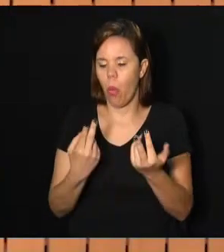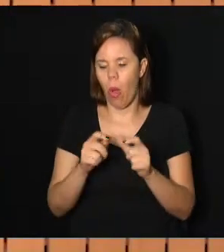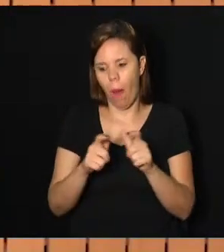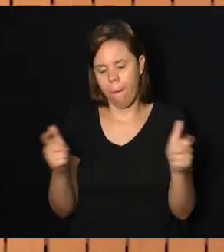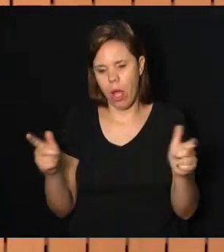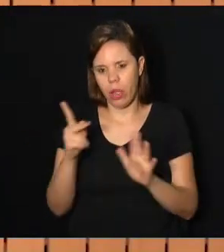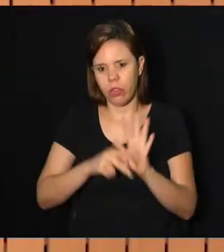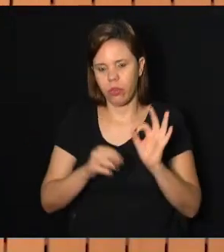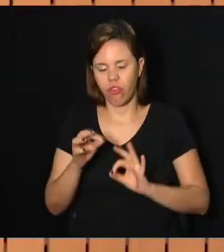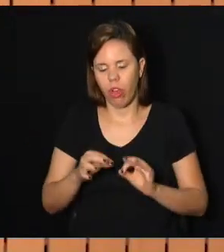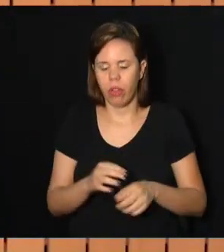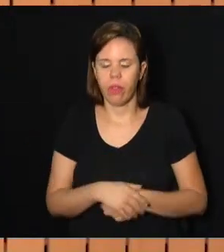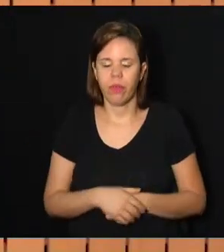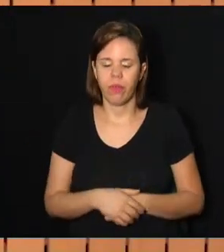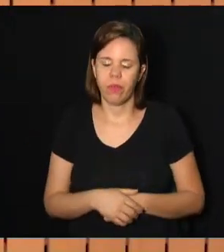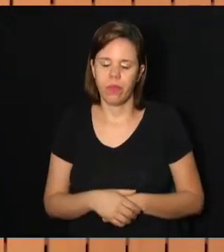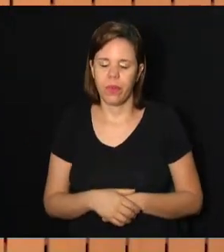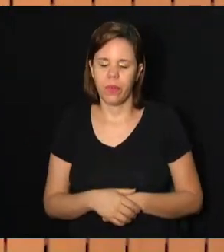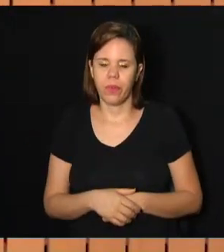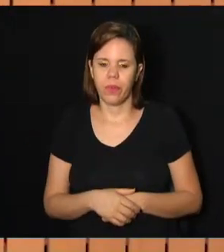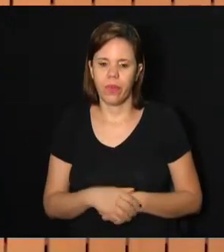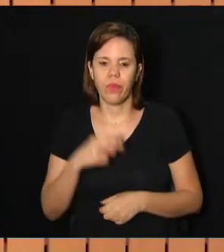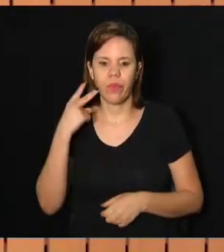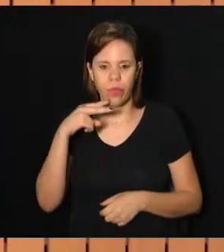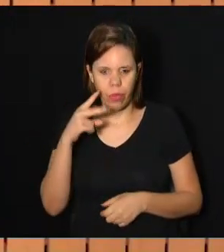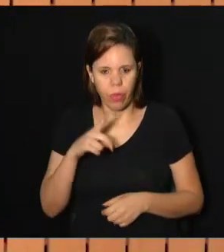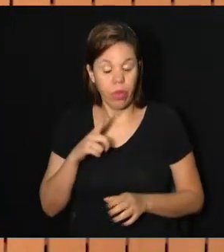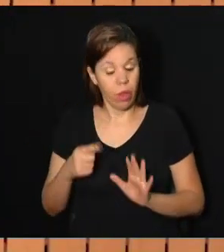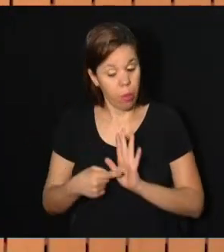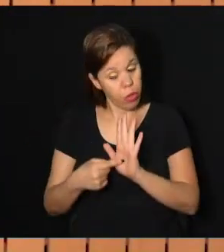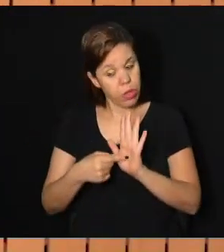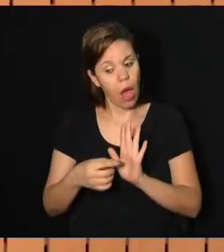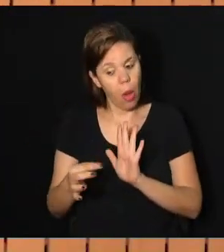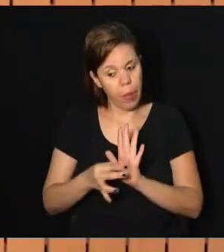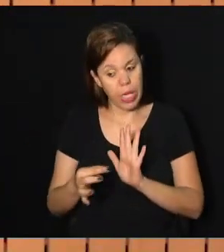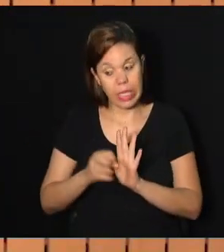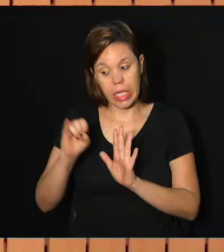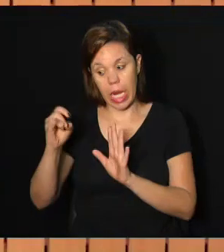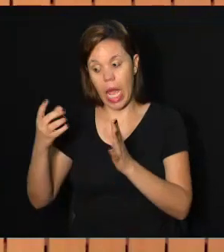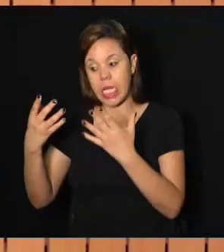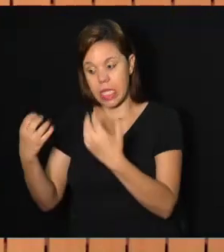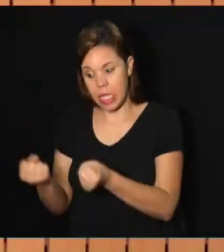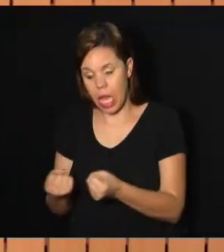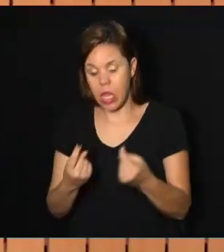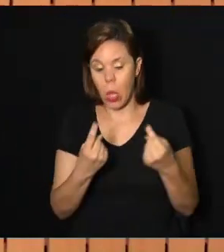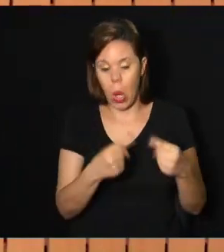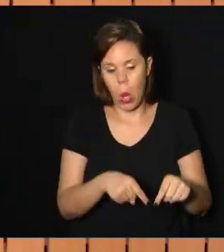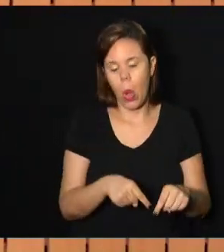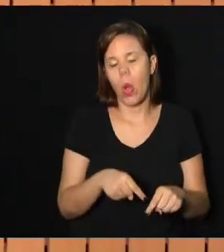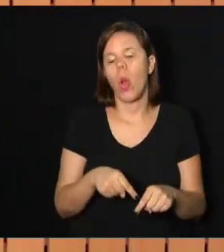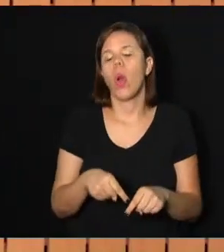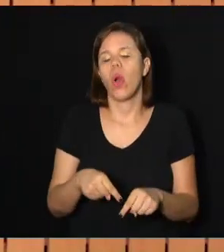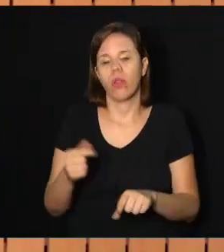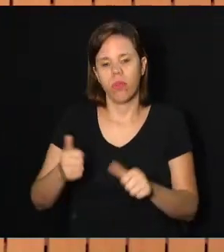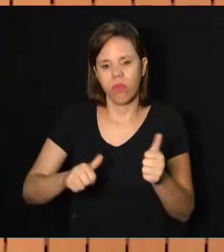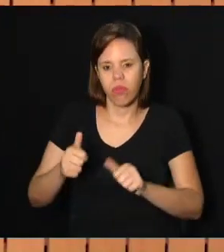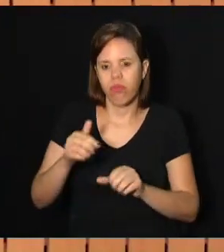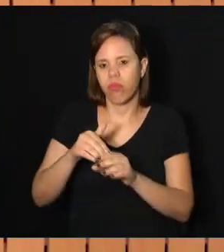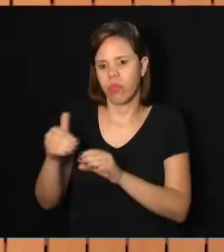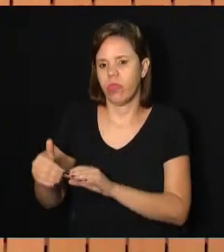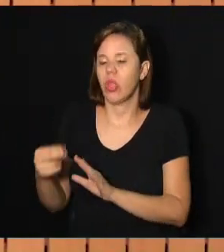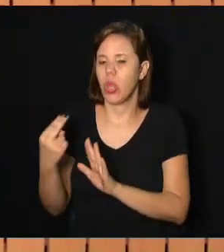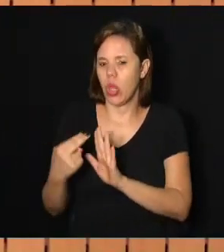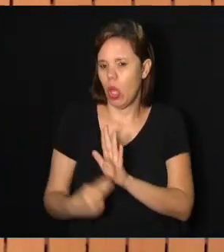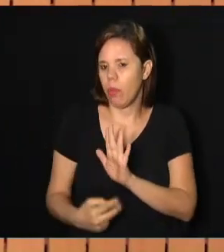dos projetos, ou seja, o vereador tem que se posicionar, se ele é contrário, se ele é favorável, ficando o nome dele